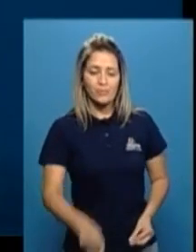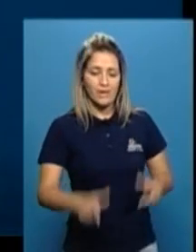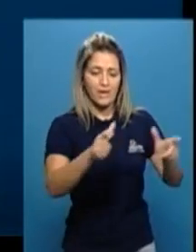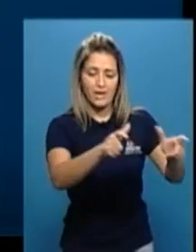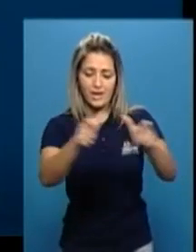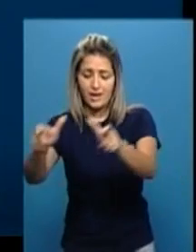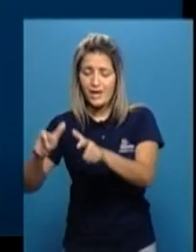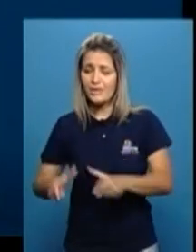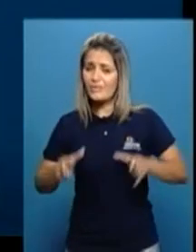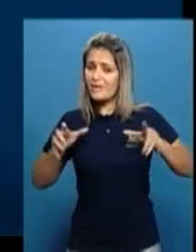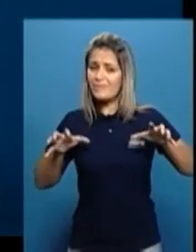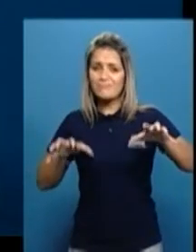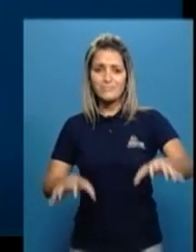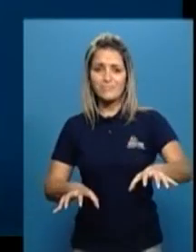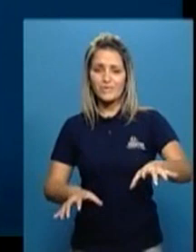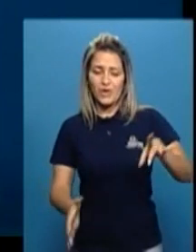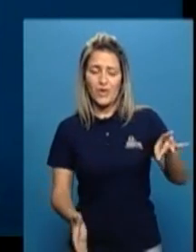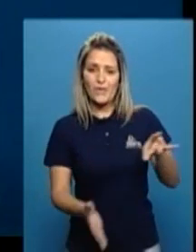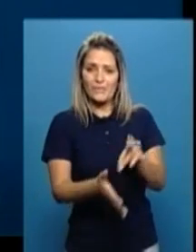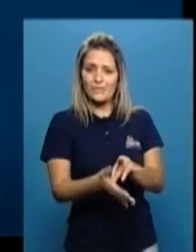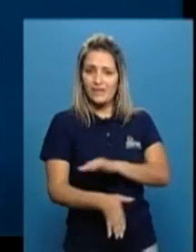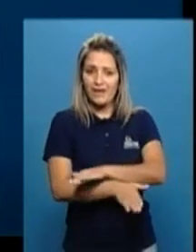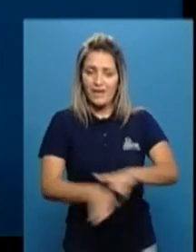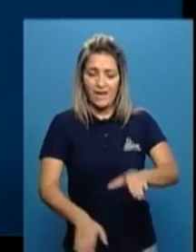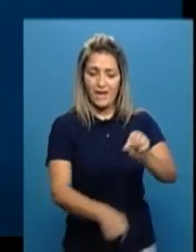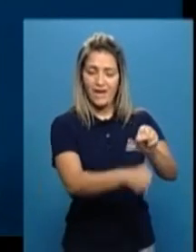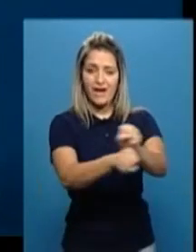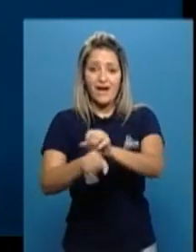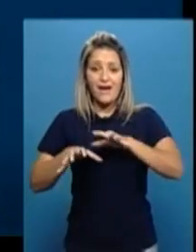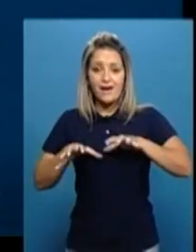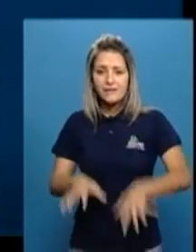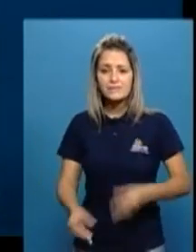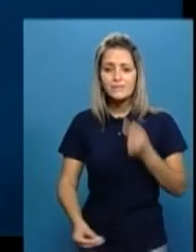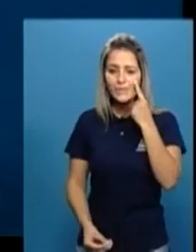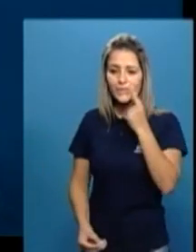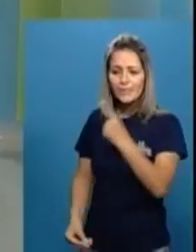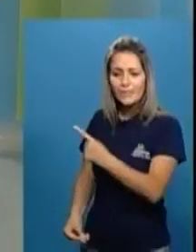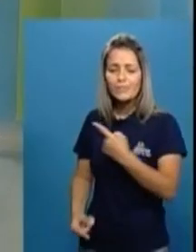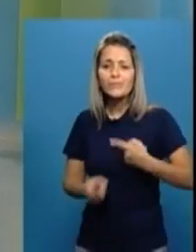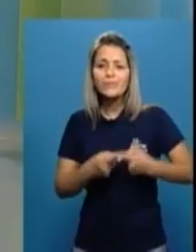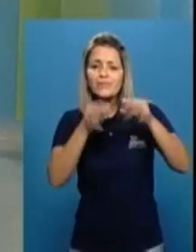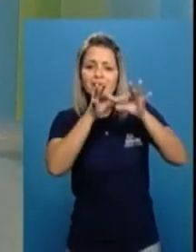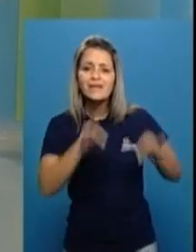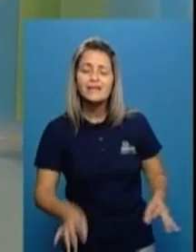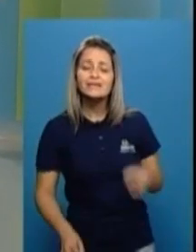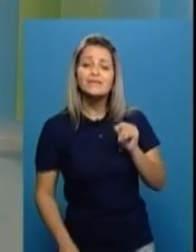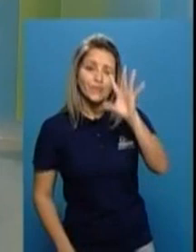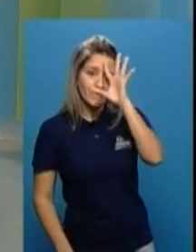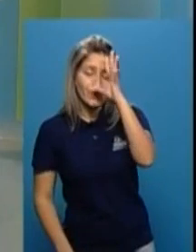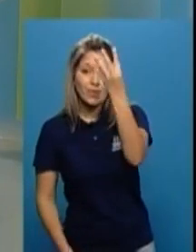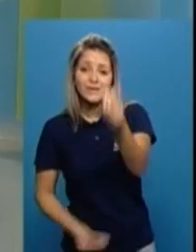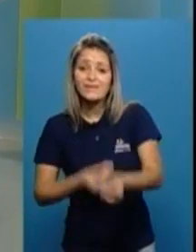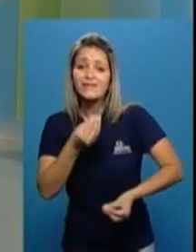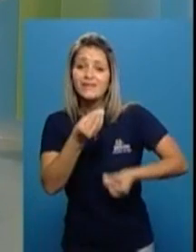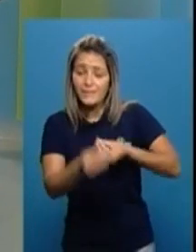posição fixa ou posicional. Ele é chamado dessa forma simplesmente pelo fato